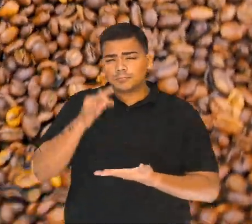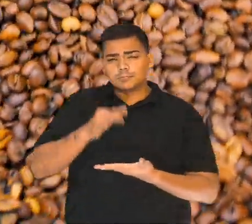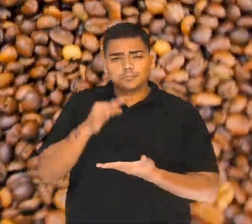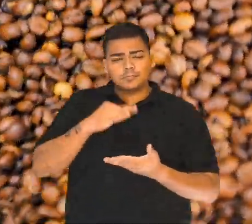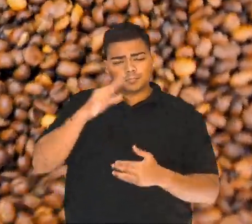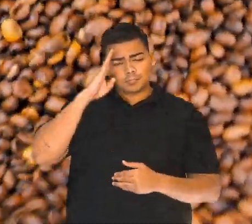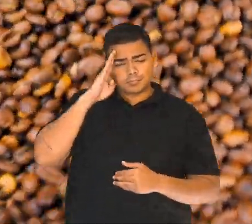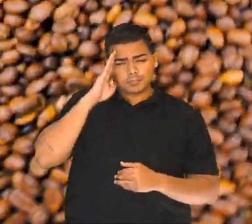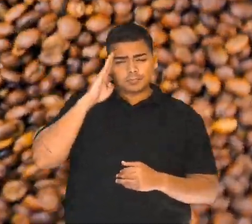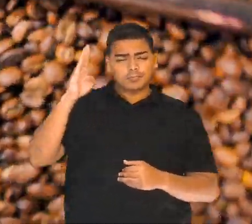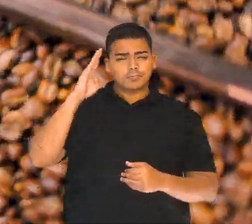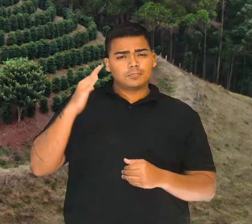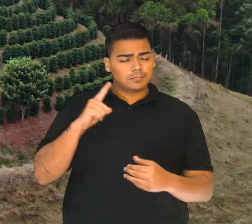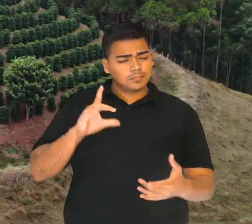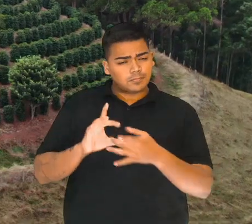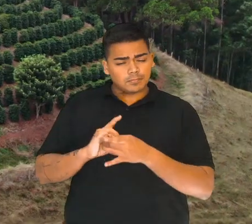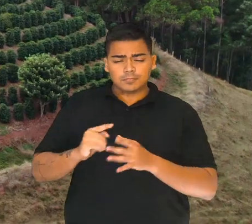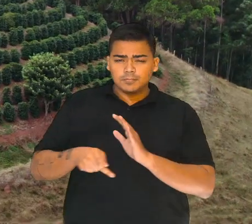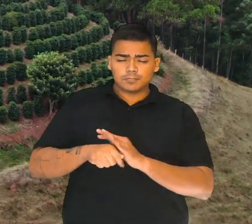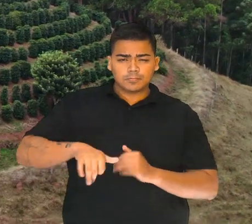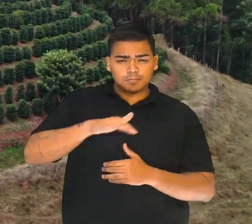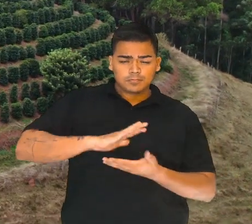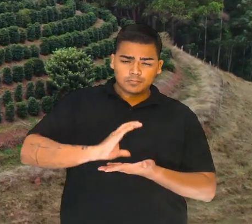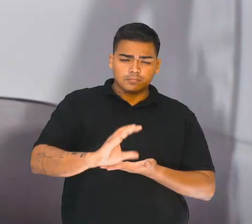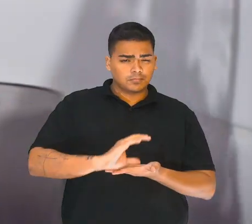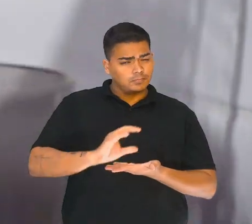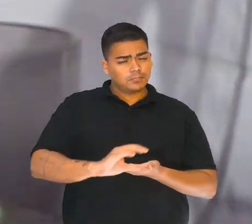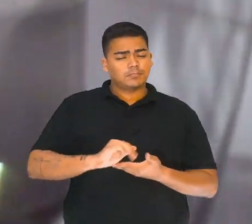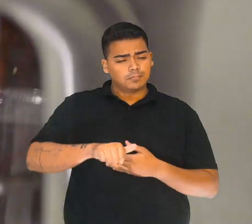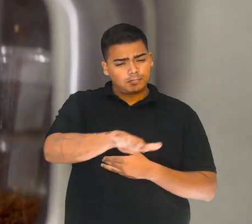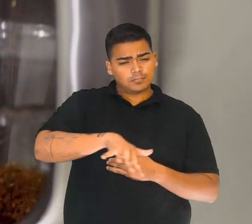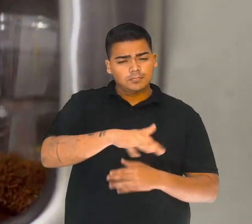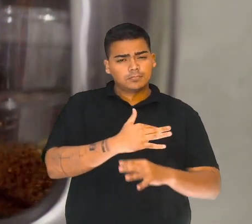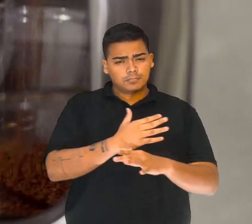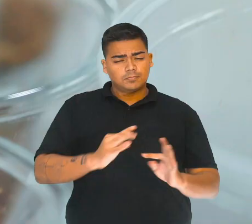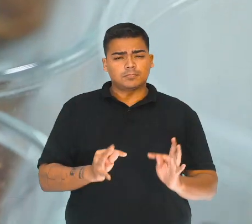O café é o principal, a origem do financiamento do Vale da Eletrônica.